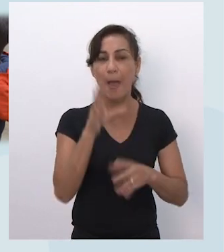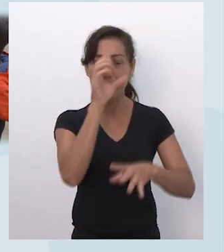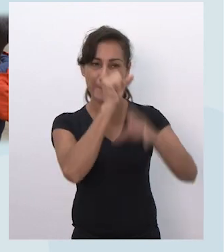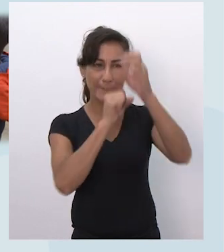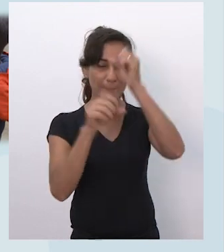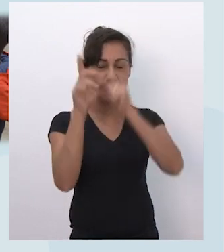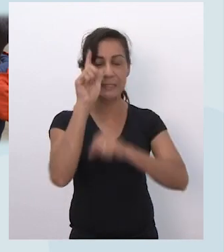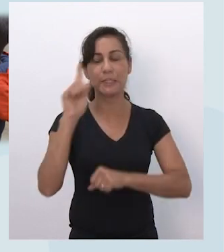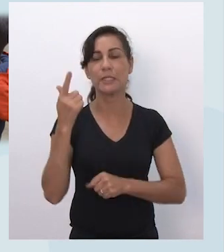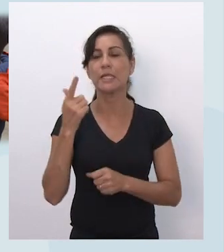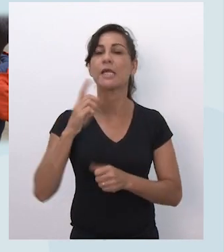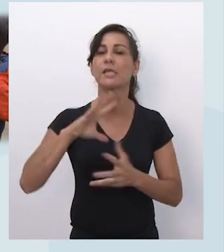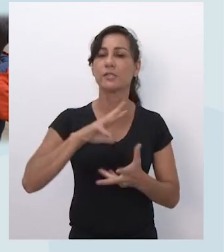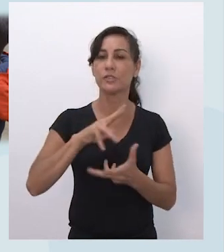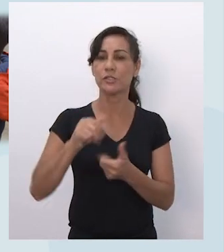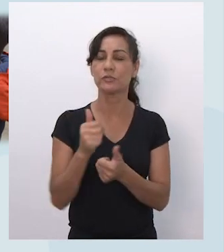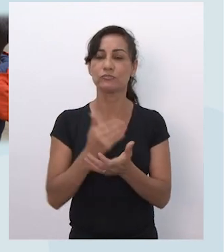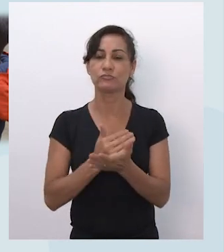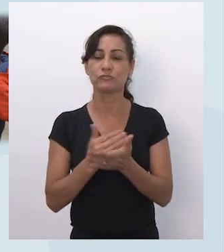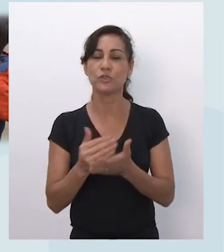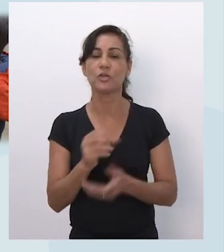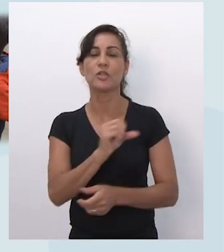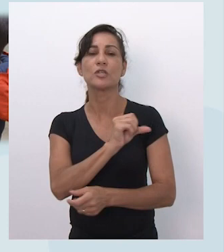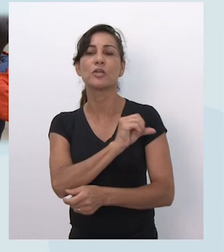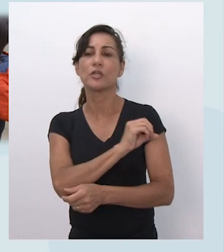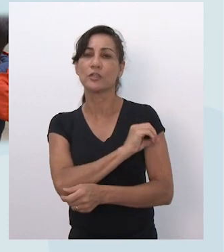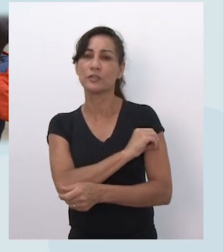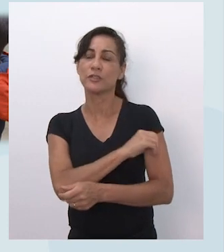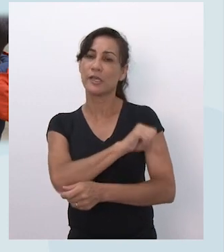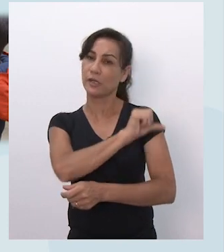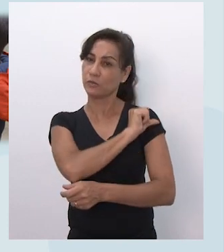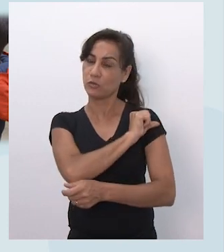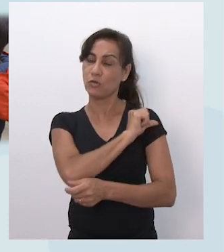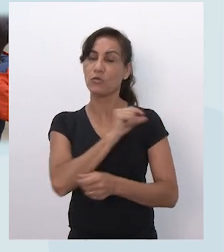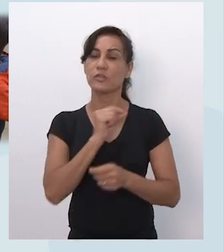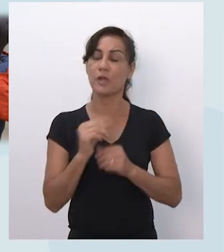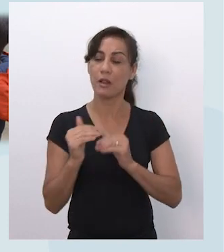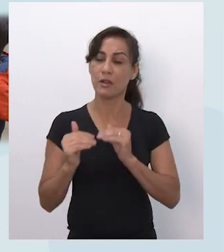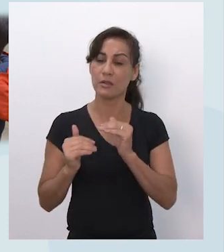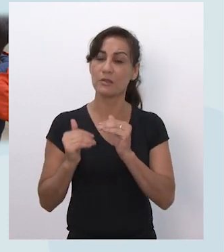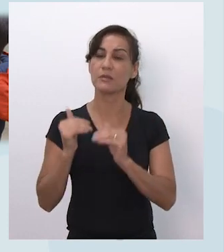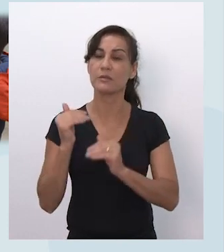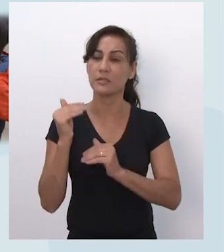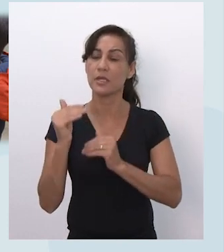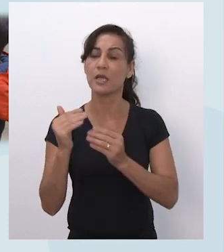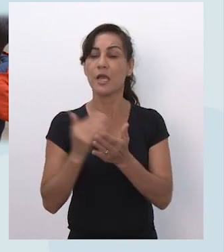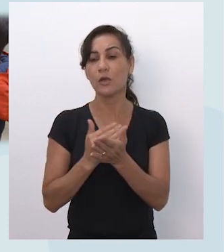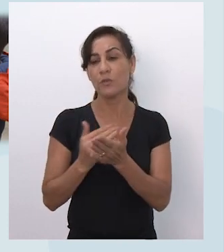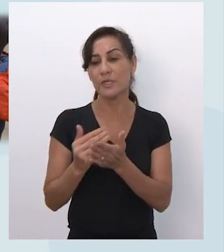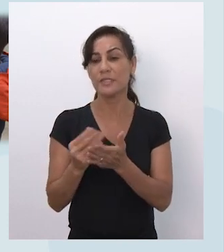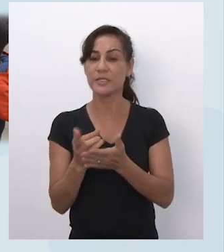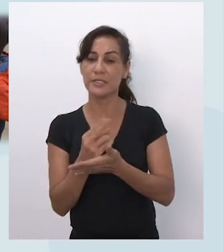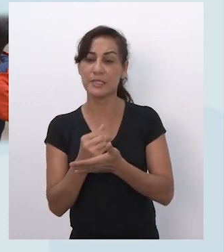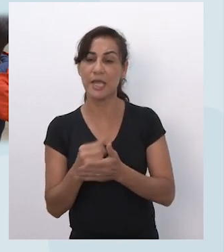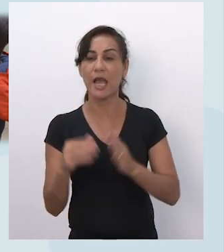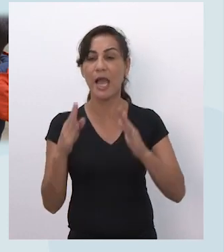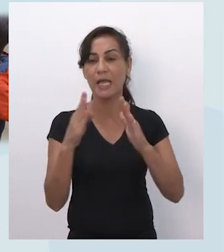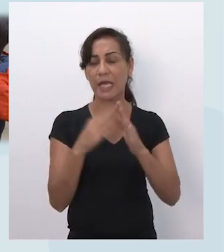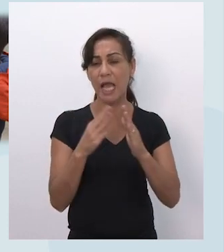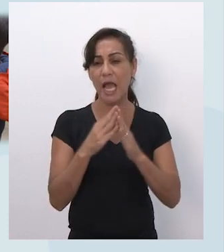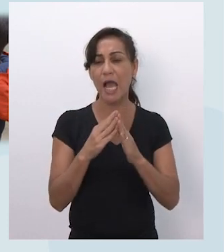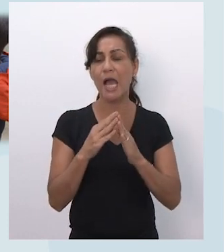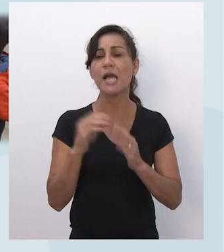né? Nos anos iniciais, ela amplia esse seu repertório e começa a desenhar a casa, o parque,